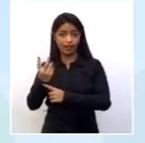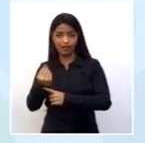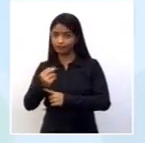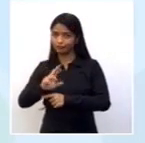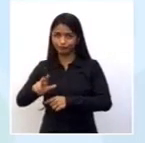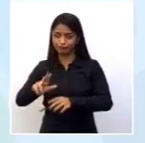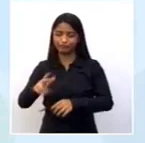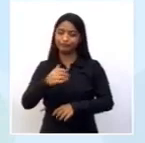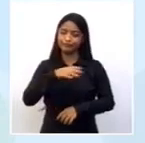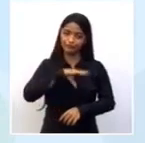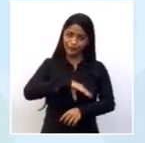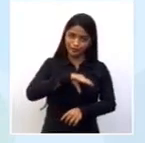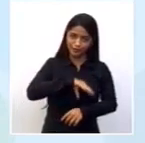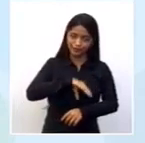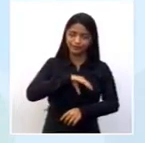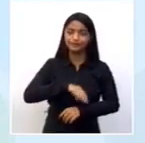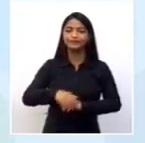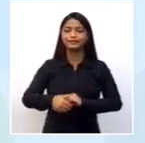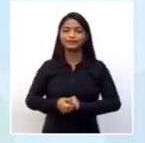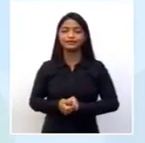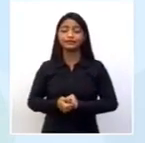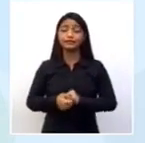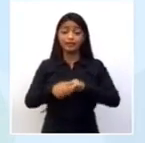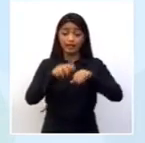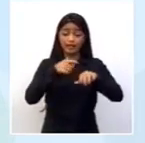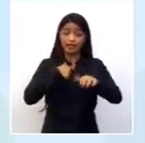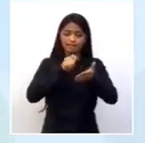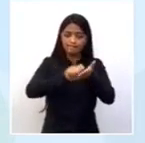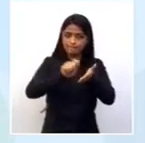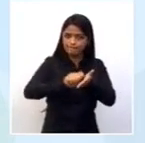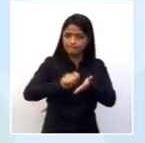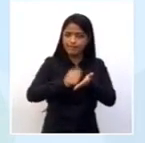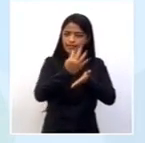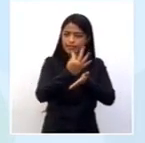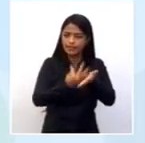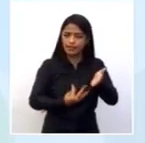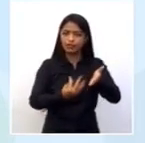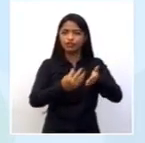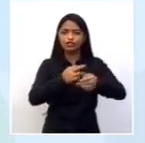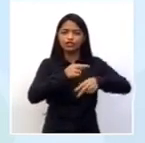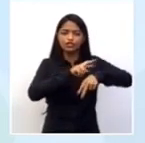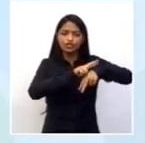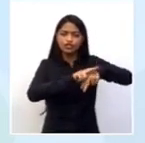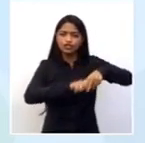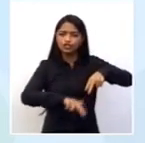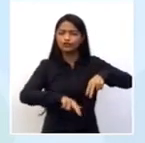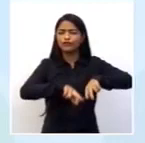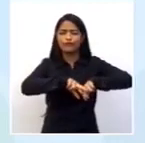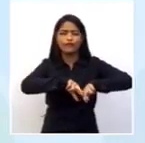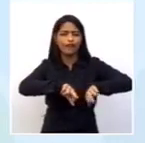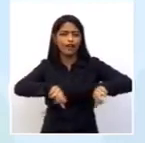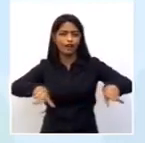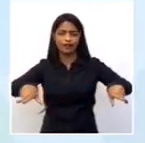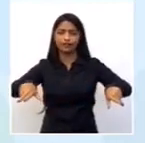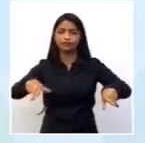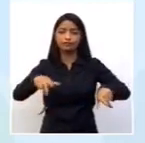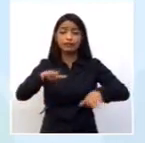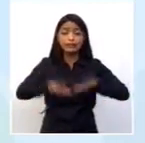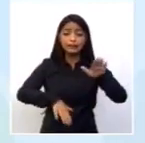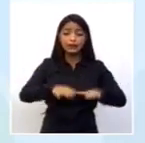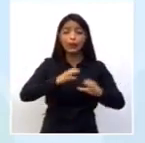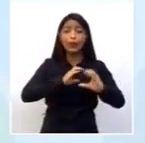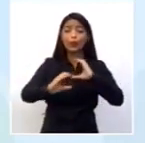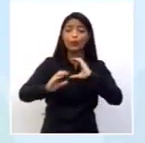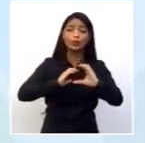perdão. Produzir textos de diferentes gêneros textuais, considerando a situação comunicativa. Então, quais